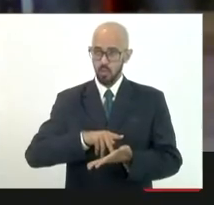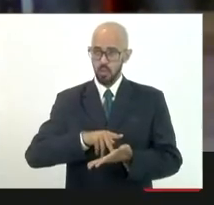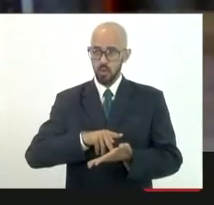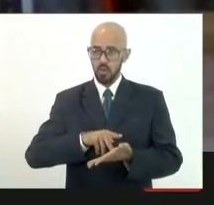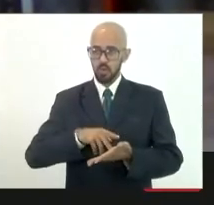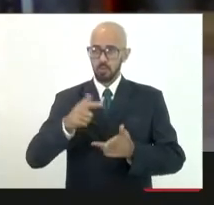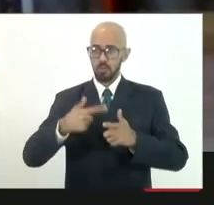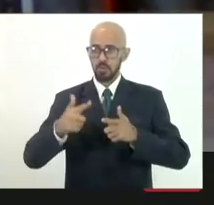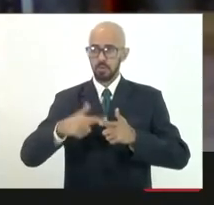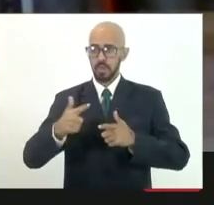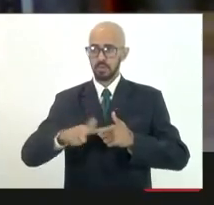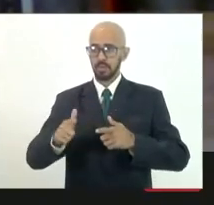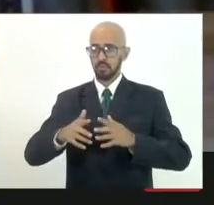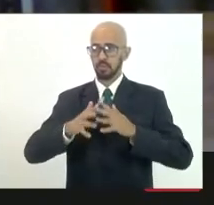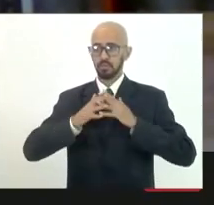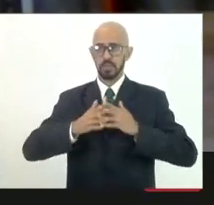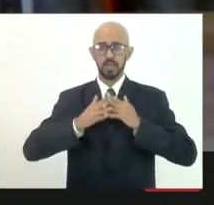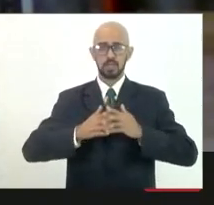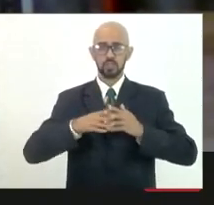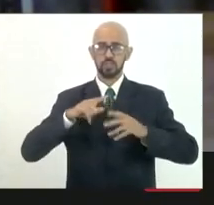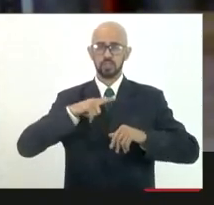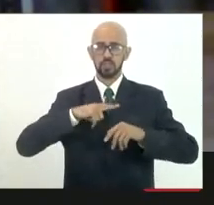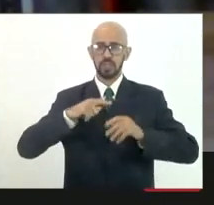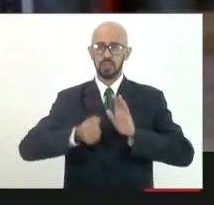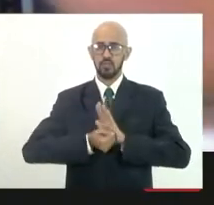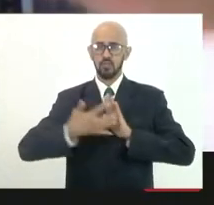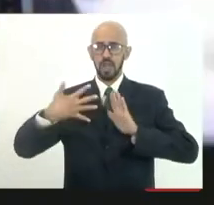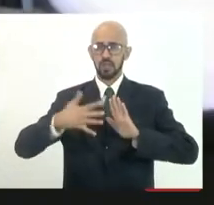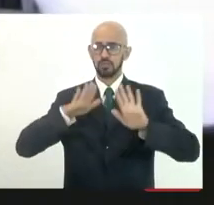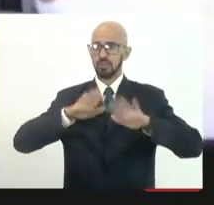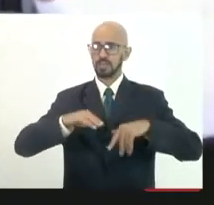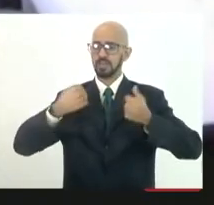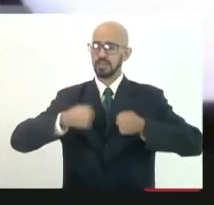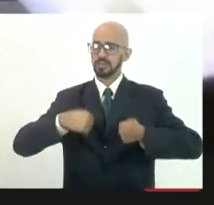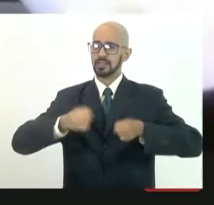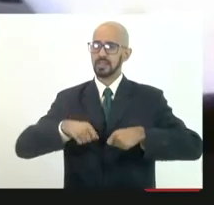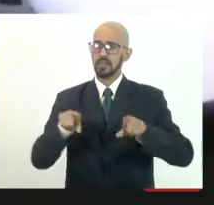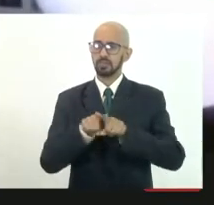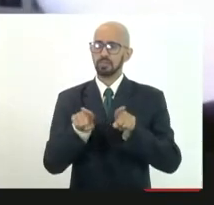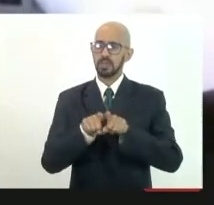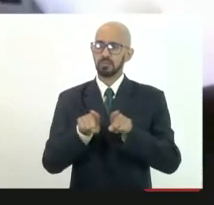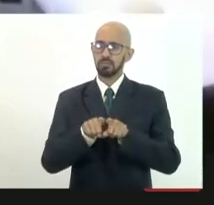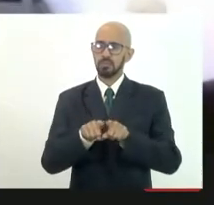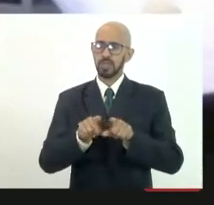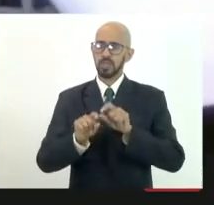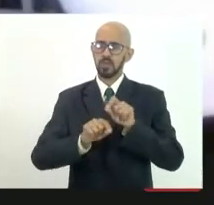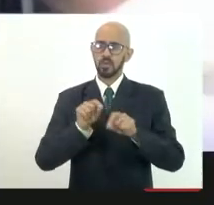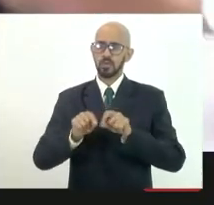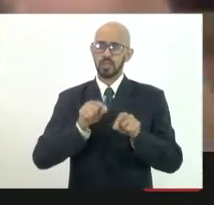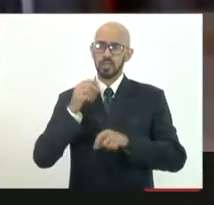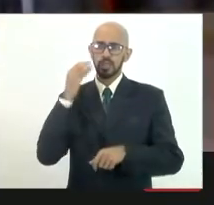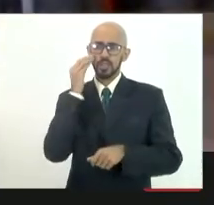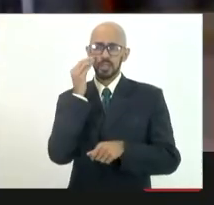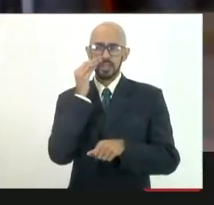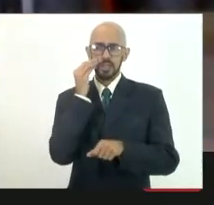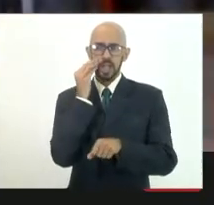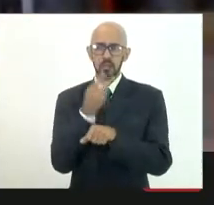montes e é necessário, sim, ter uma complexidade na análise, mas é necessário provocar e tentar